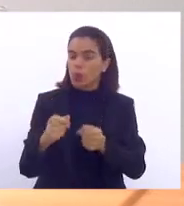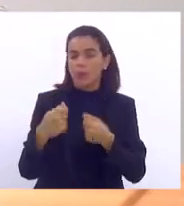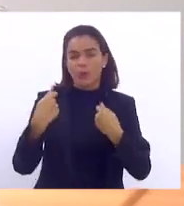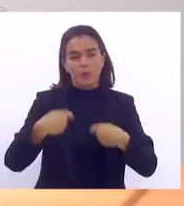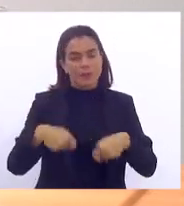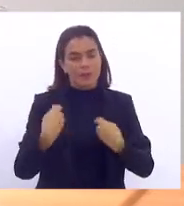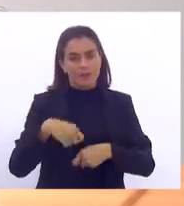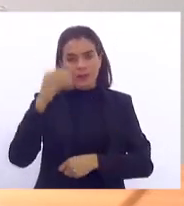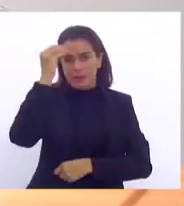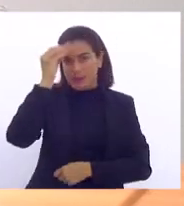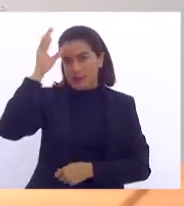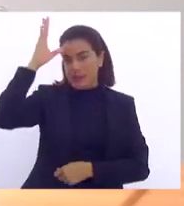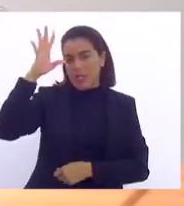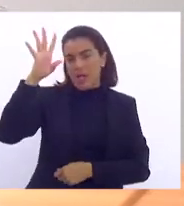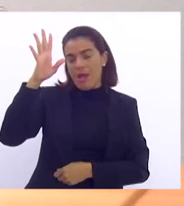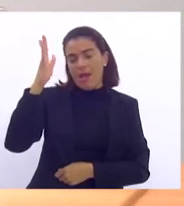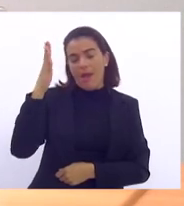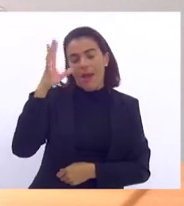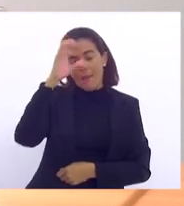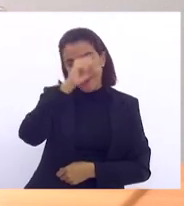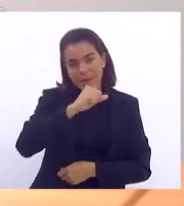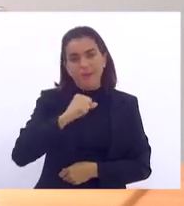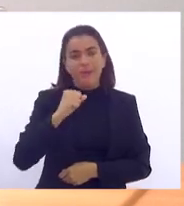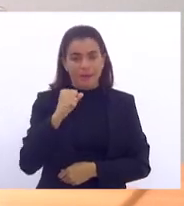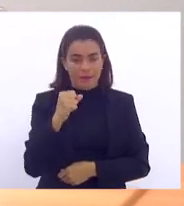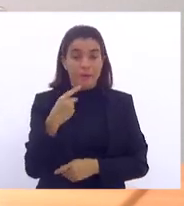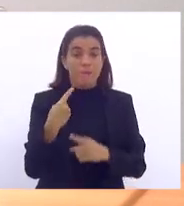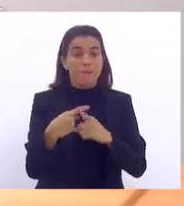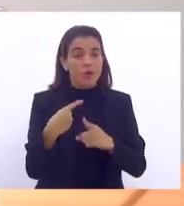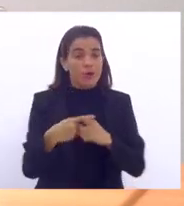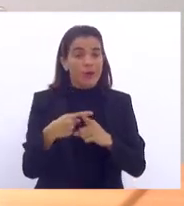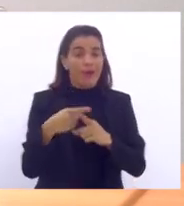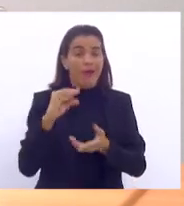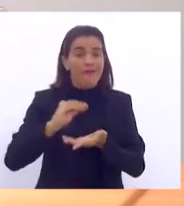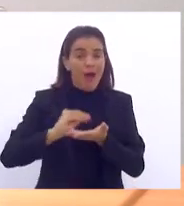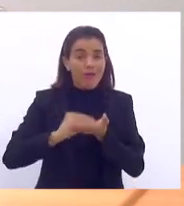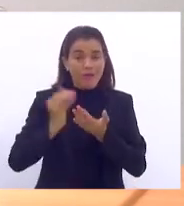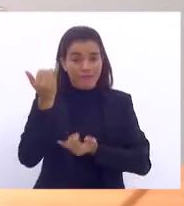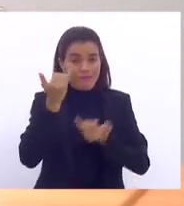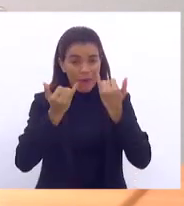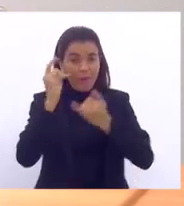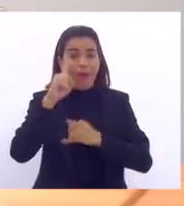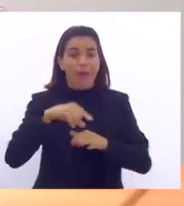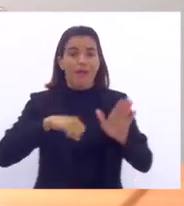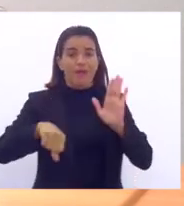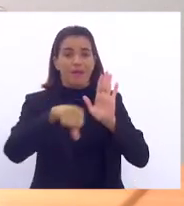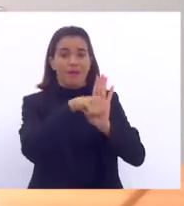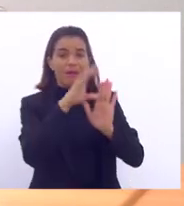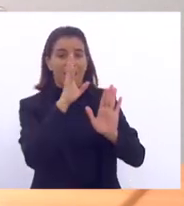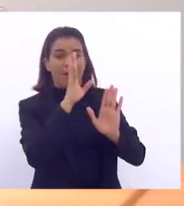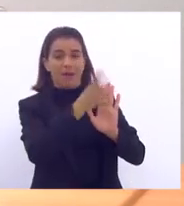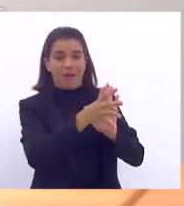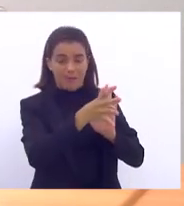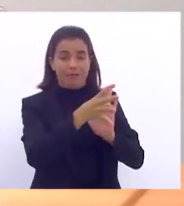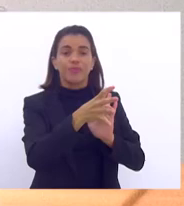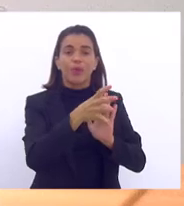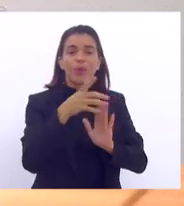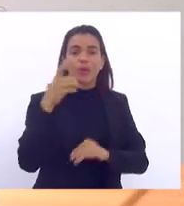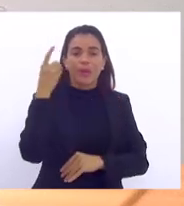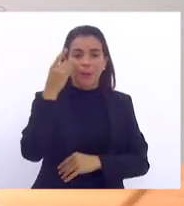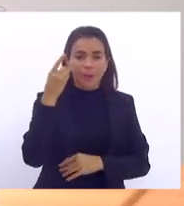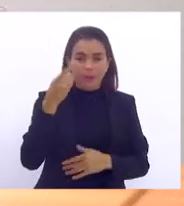conhecimento é quem é quem criminaliza a o o o deputado hoje na verdade